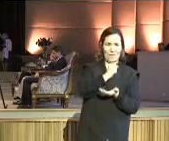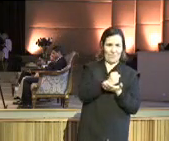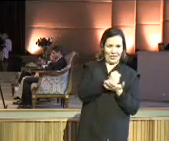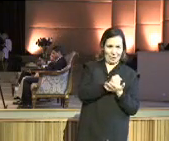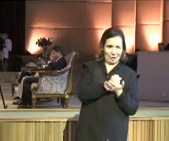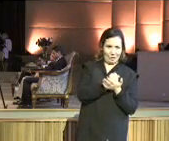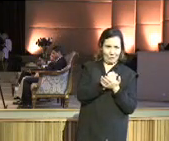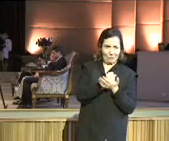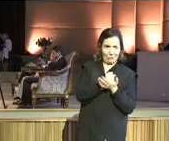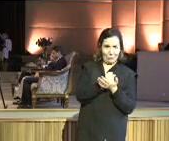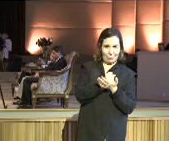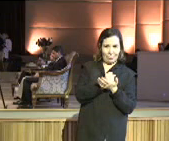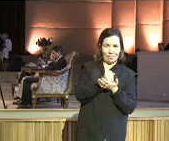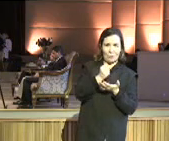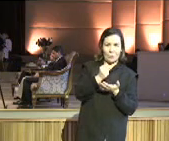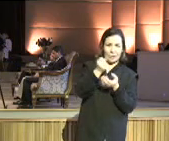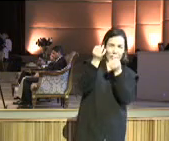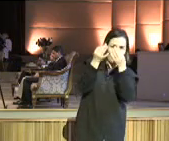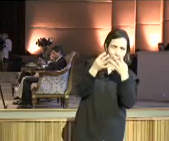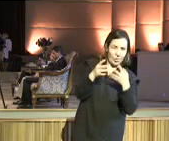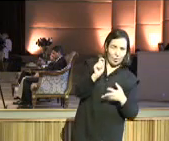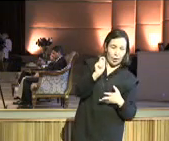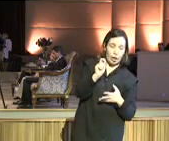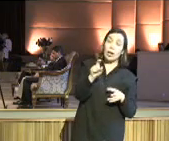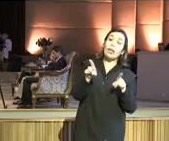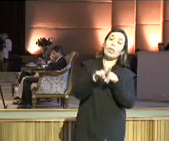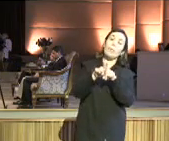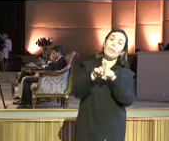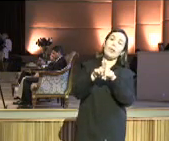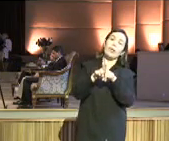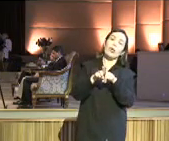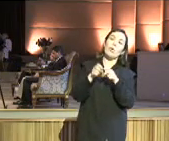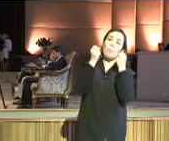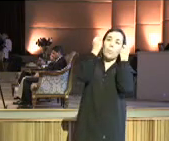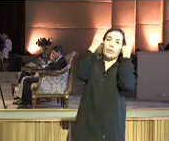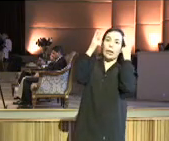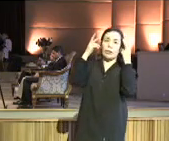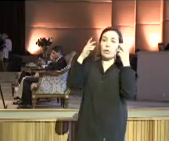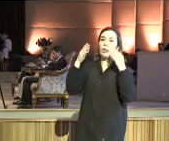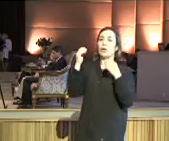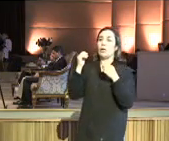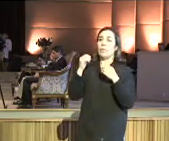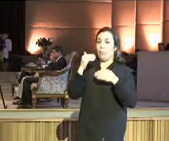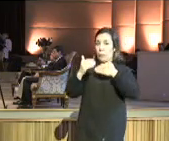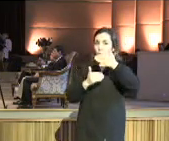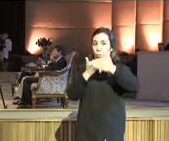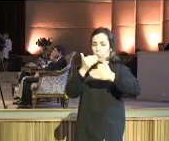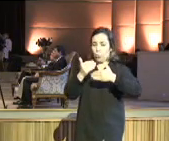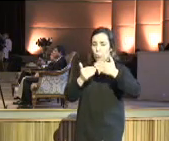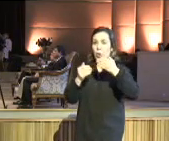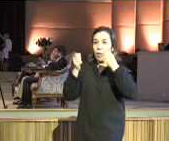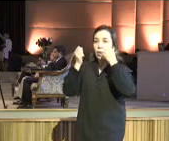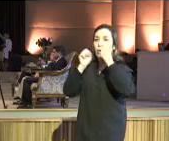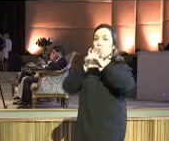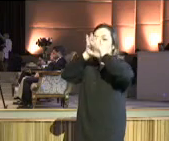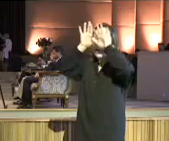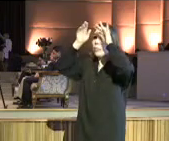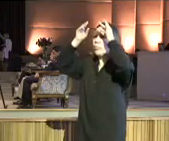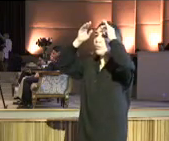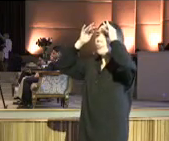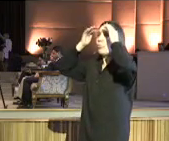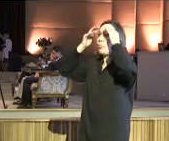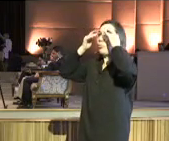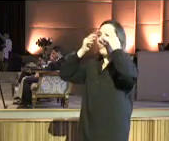passando, a glória que resplandecia no rosto de Moisés se desvanecia, ia